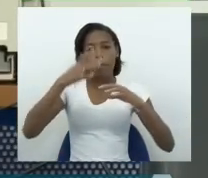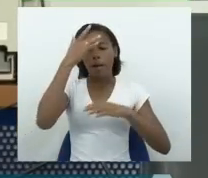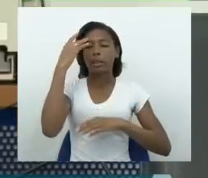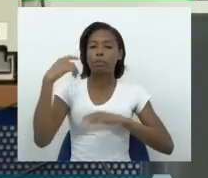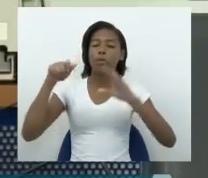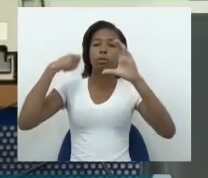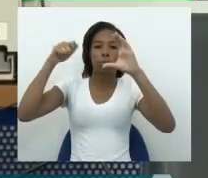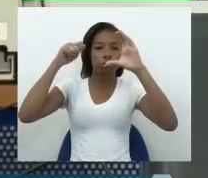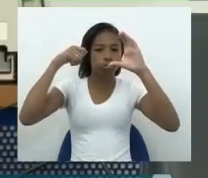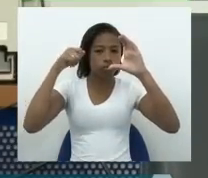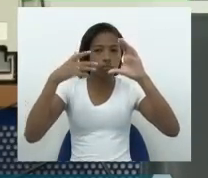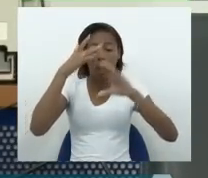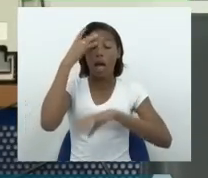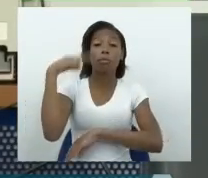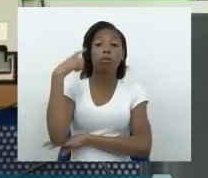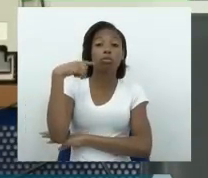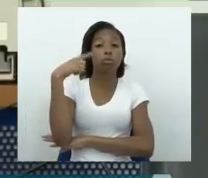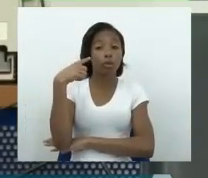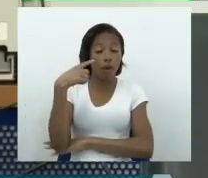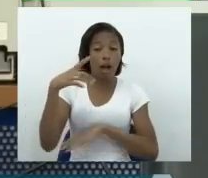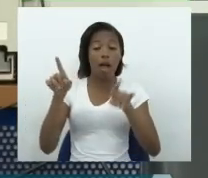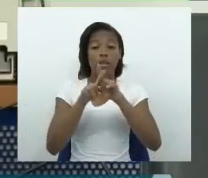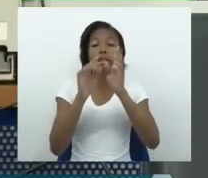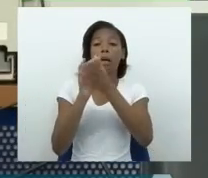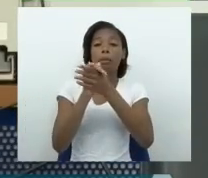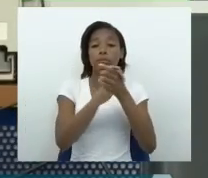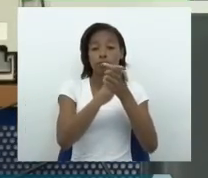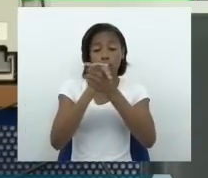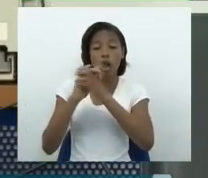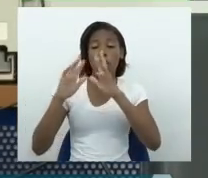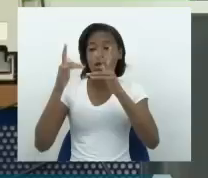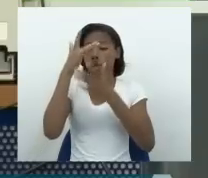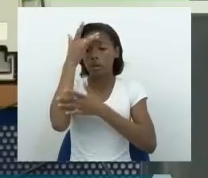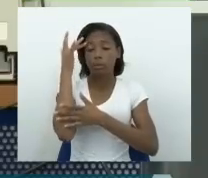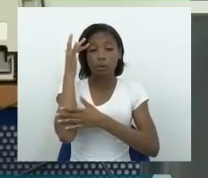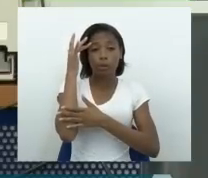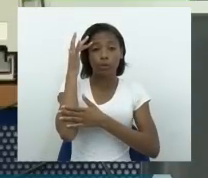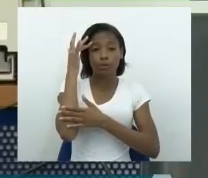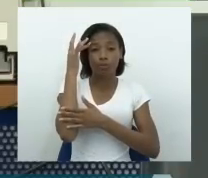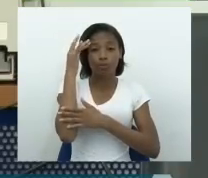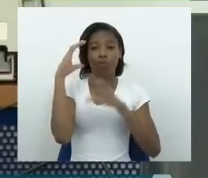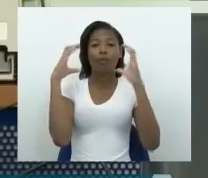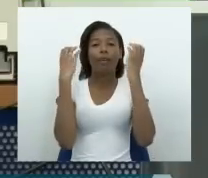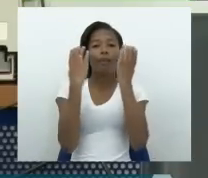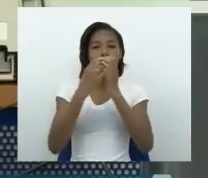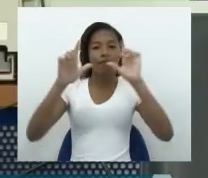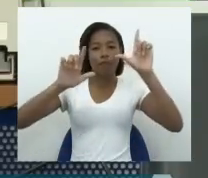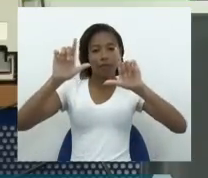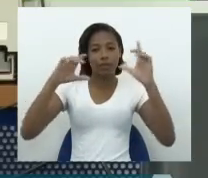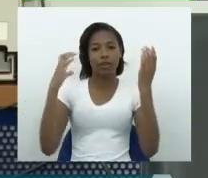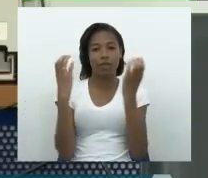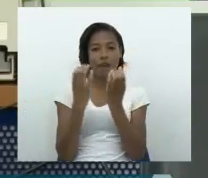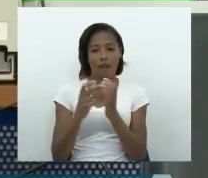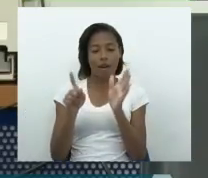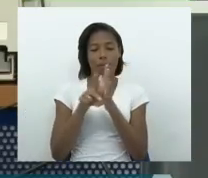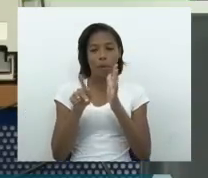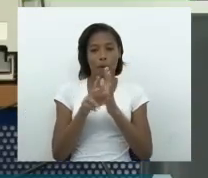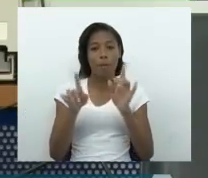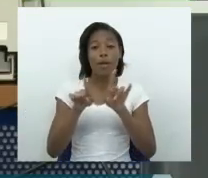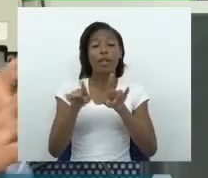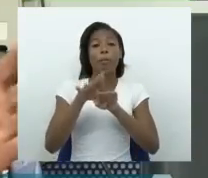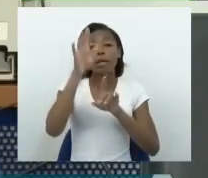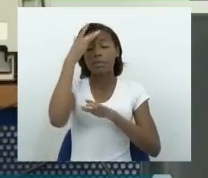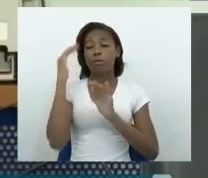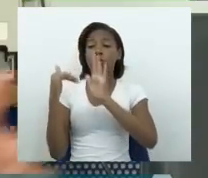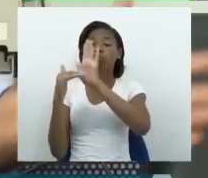jornalistas, os advogados, cumprimentar aqui todo o pessoal da TV Câmara e os assessores